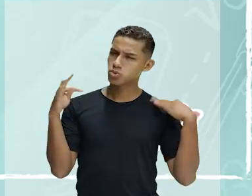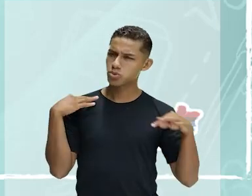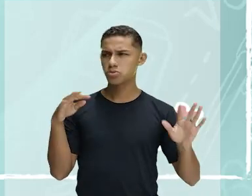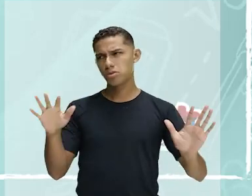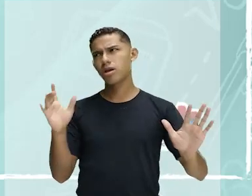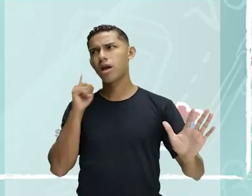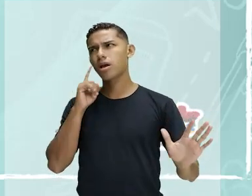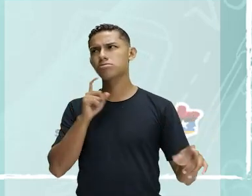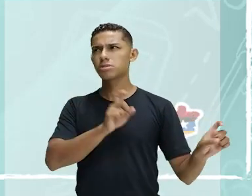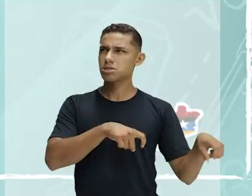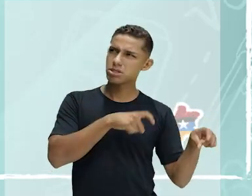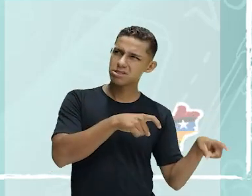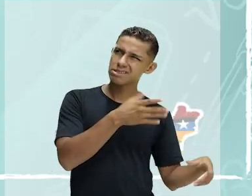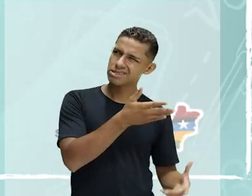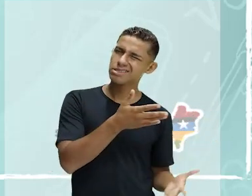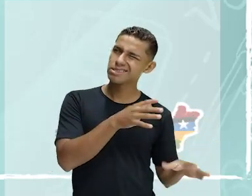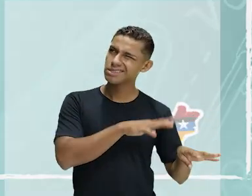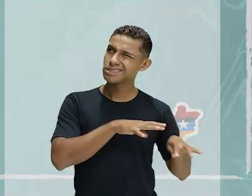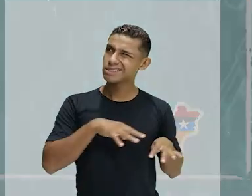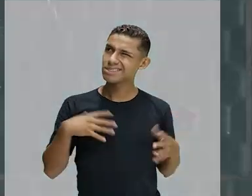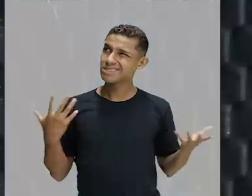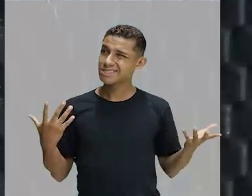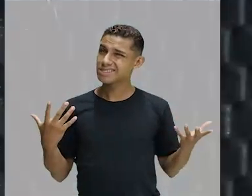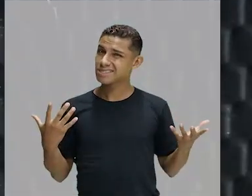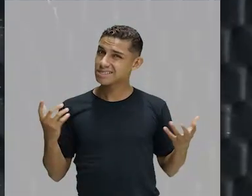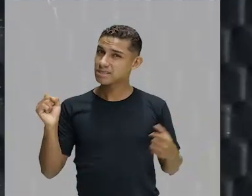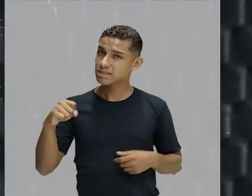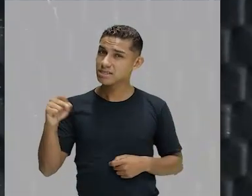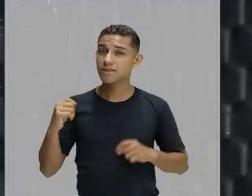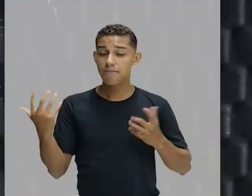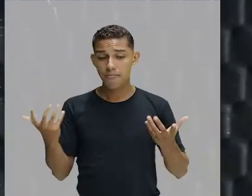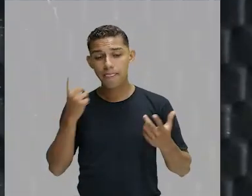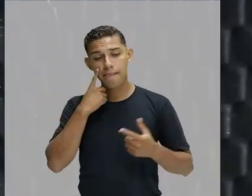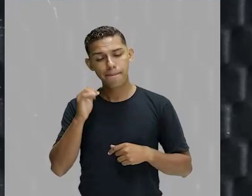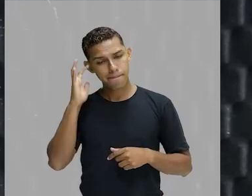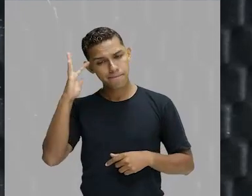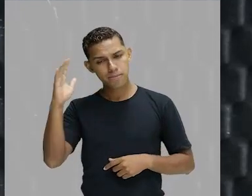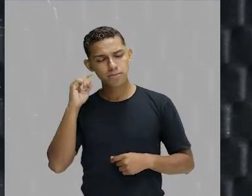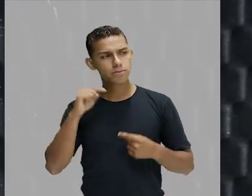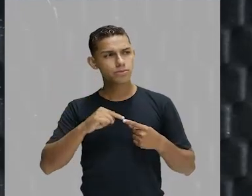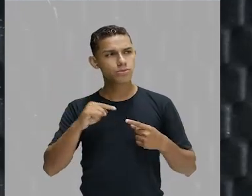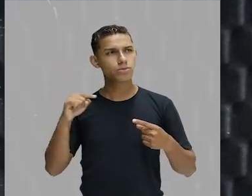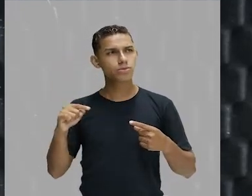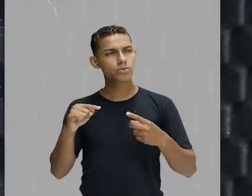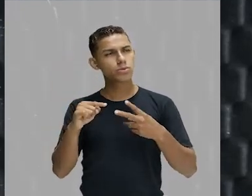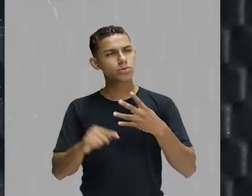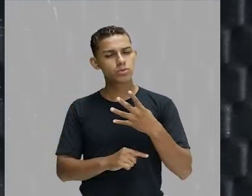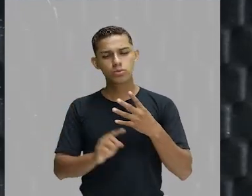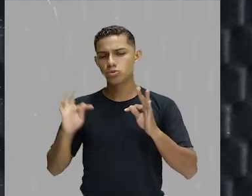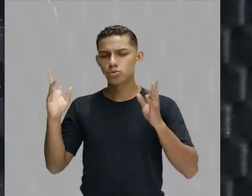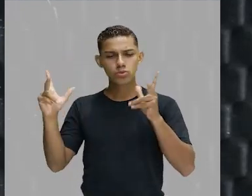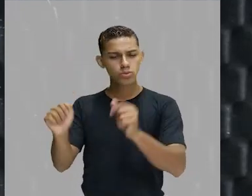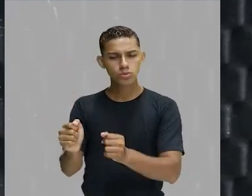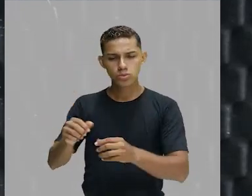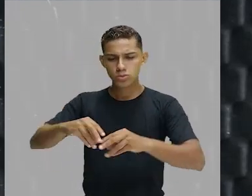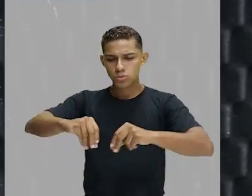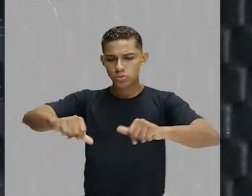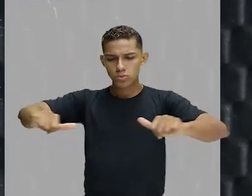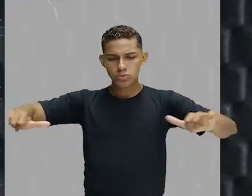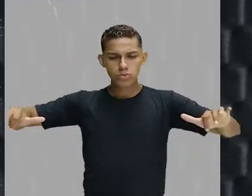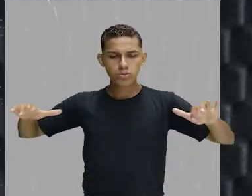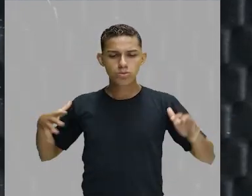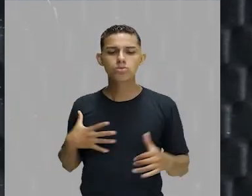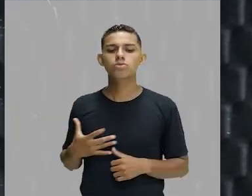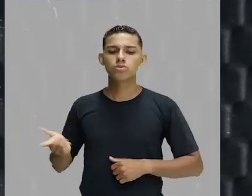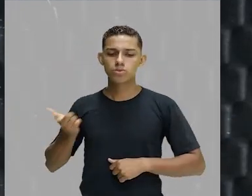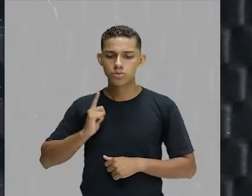Tem a ver com agropecuária, professora? Tem sim, o agroturismo ele tem a ver com tudo que envolve a terra, tá?